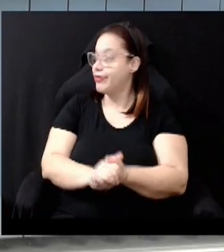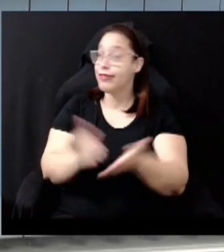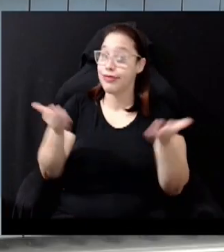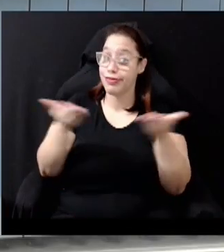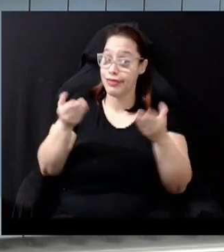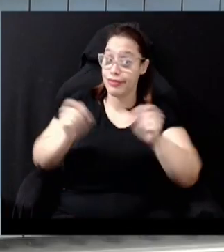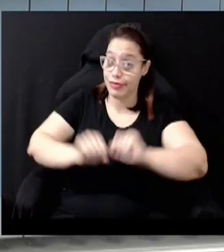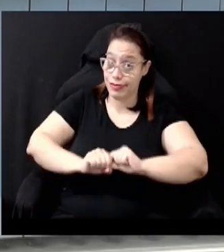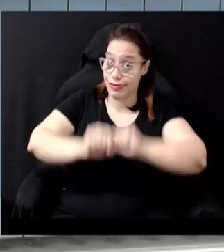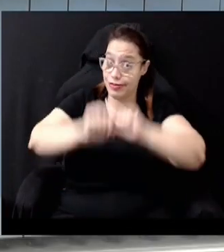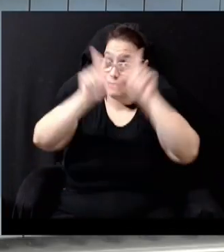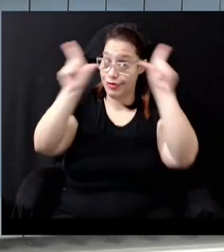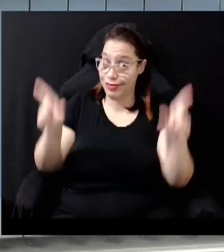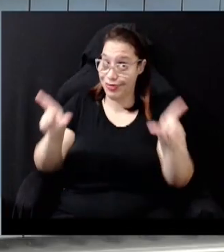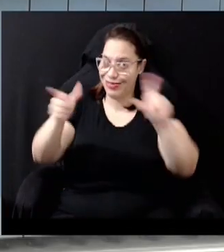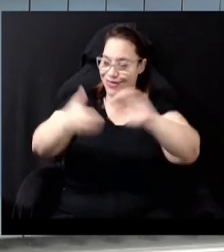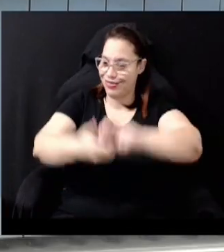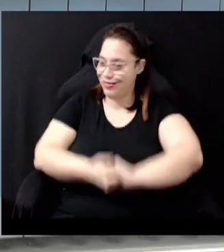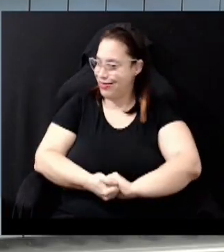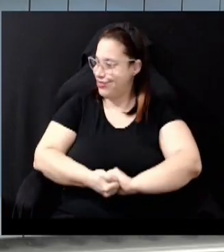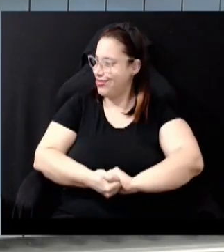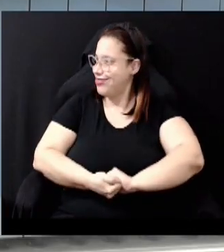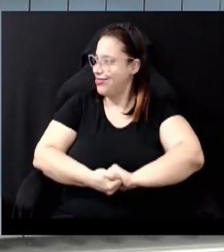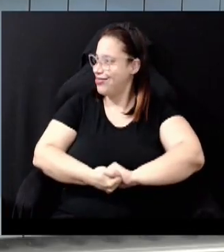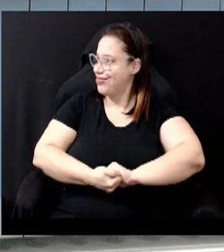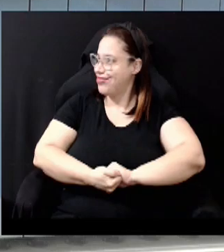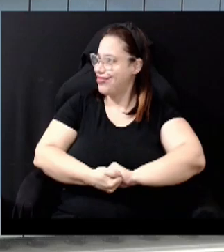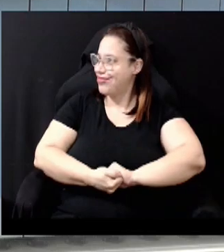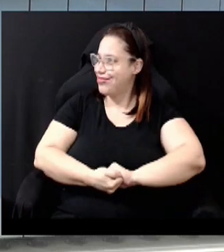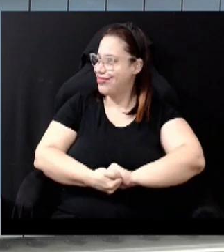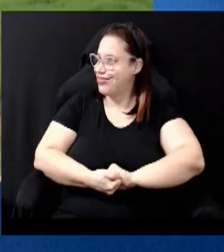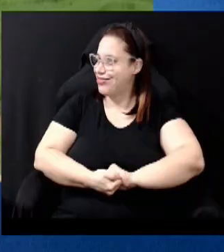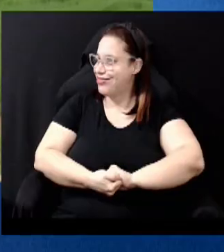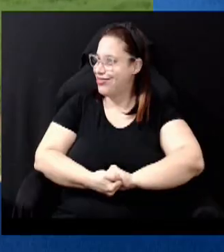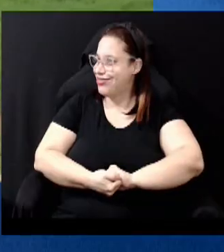de agora os destaques de hoje.